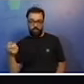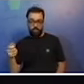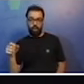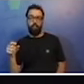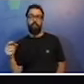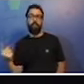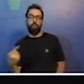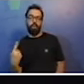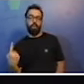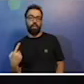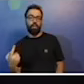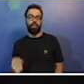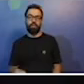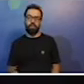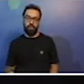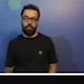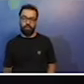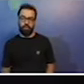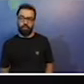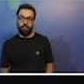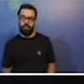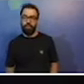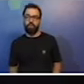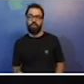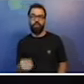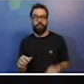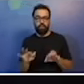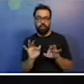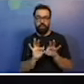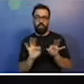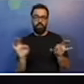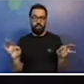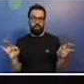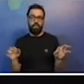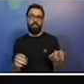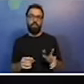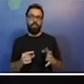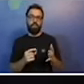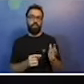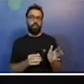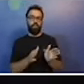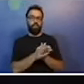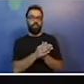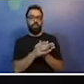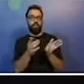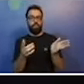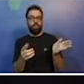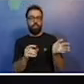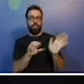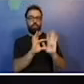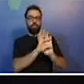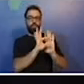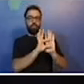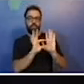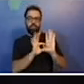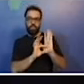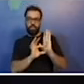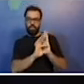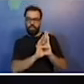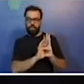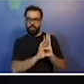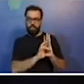a alegria do garoto? As figurinhas do álbum, que é o meu sujeito. Era o verbo